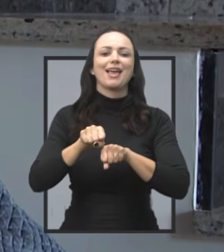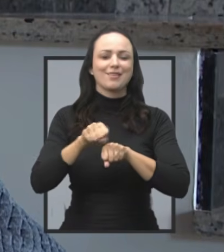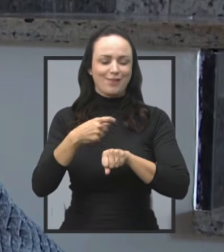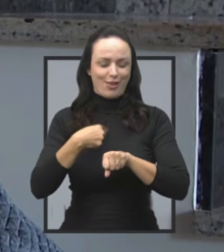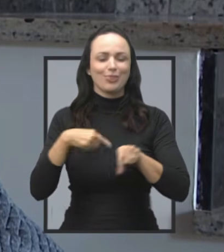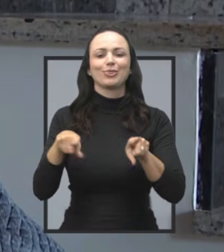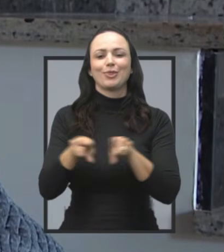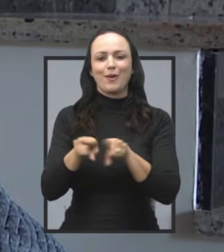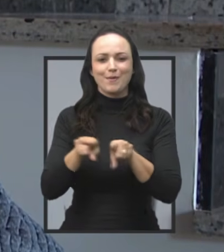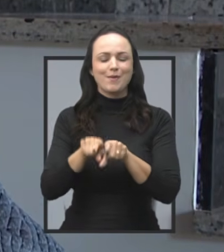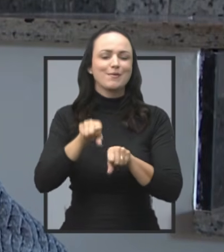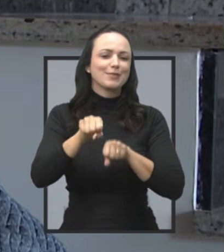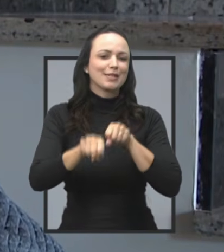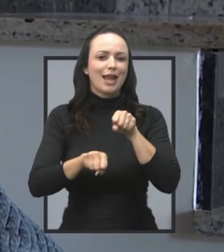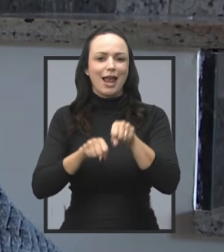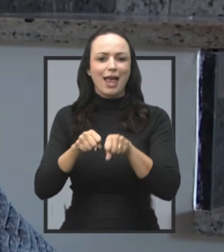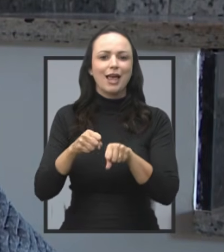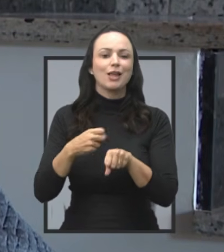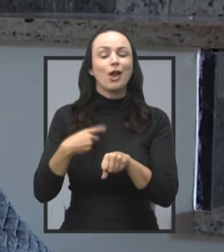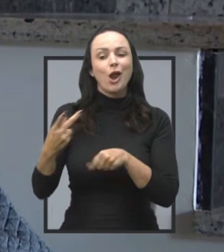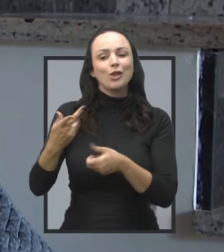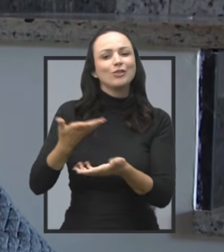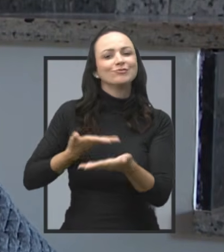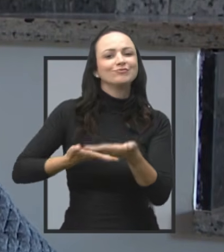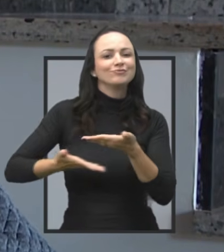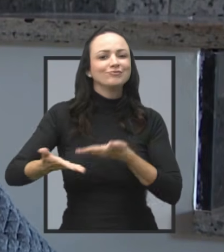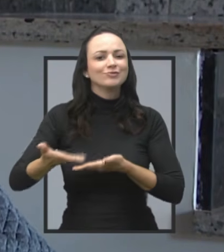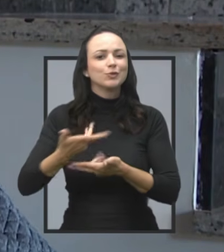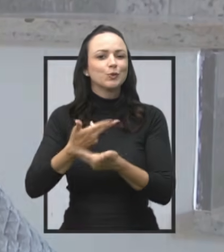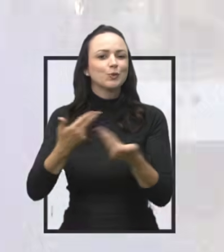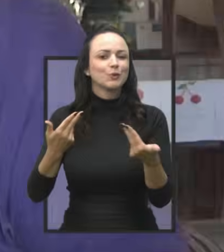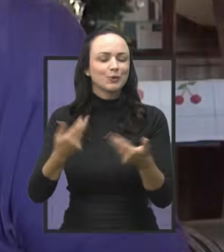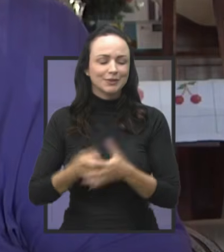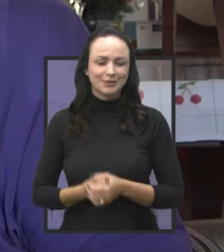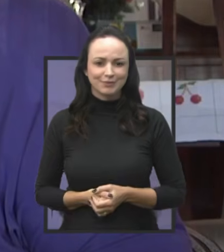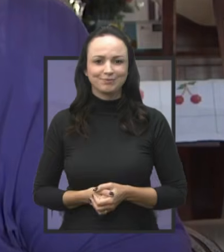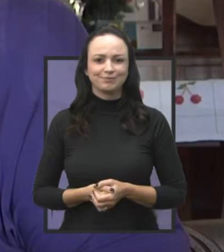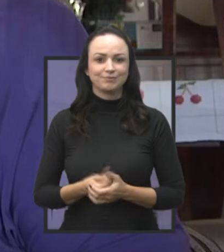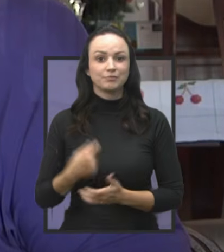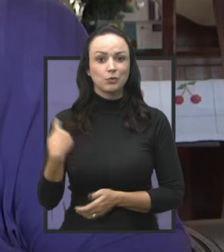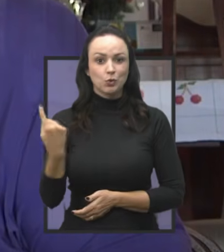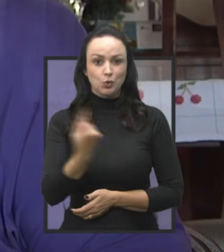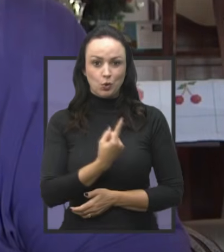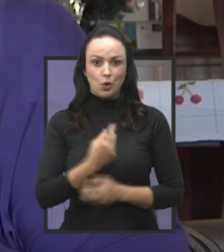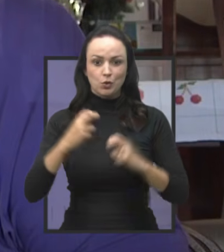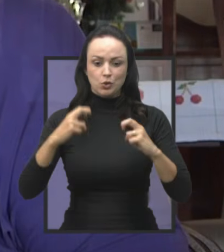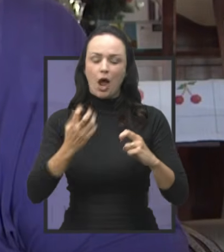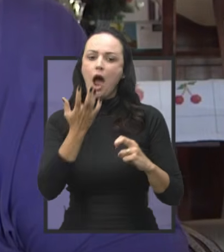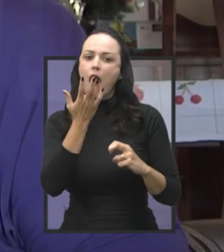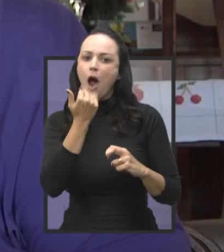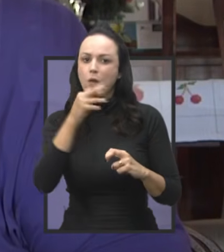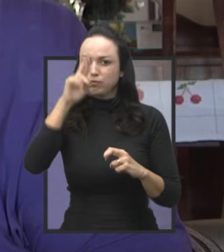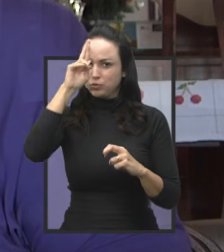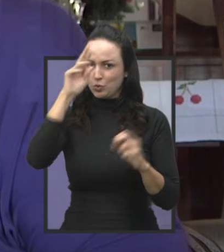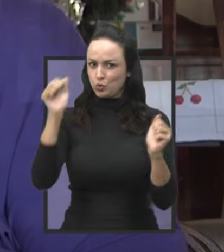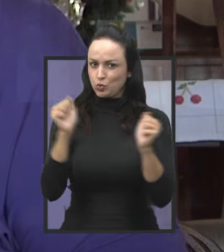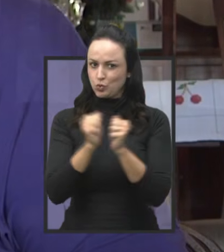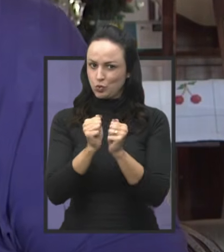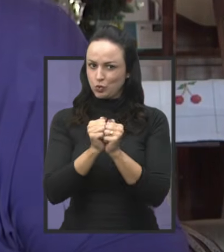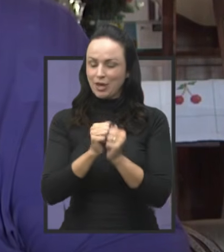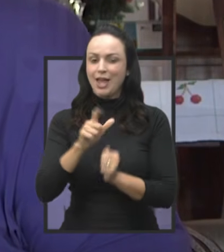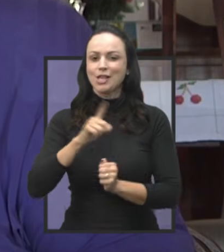eu andava também, ele partilhava as coisas dele comigo. Almoçávamos todos juntos, né? Então tinha